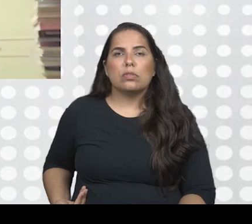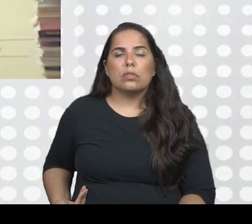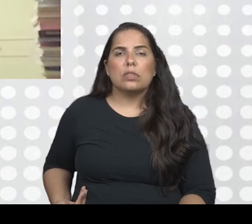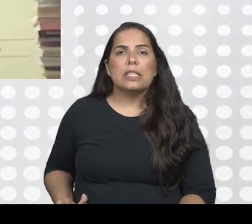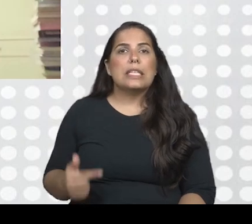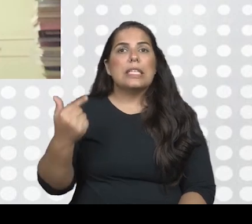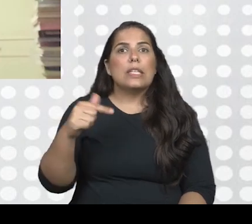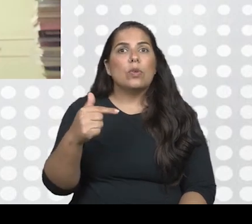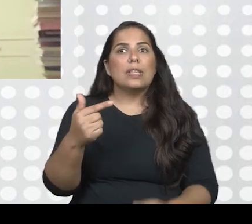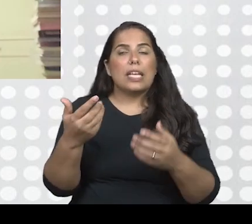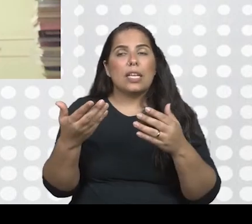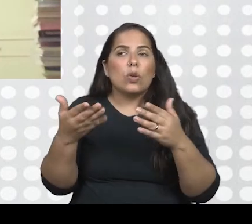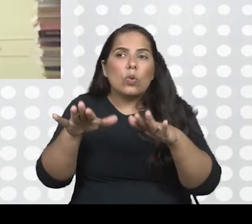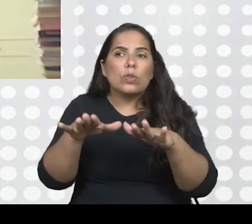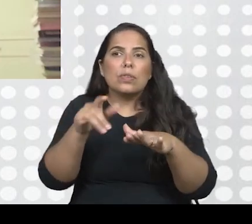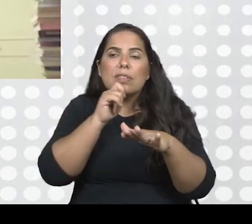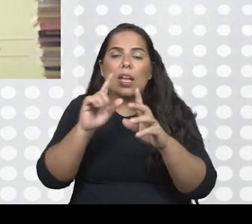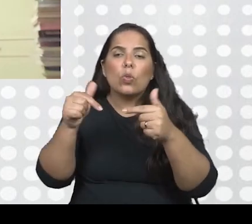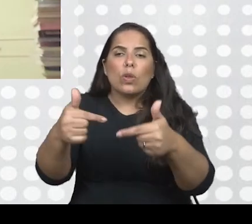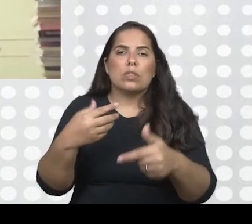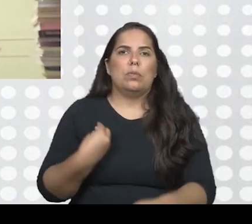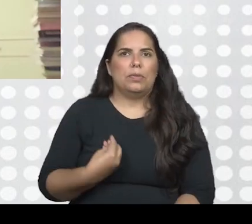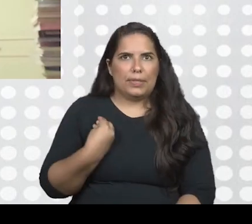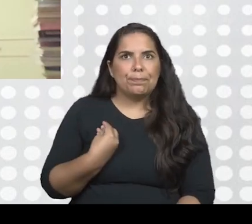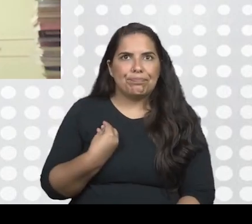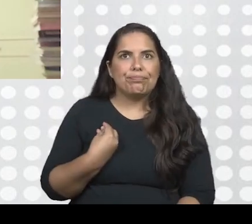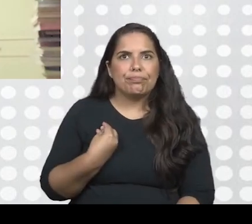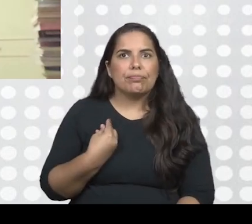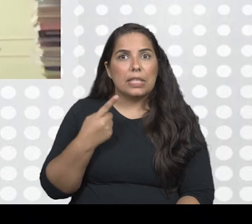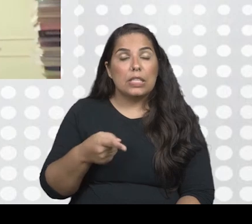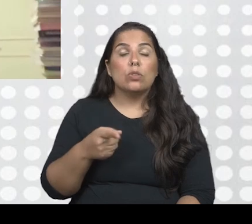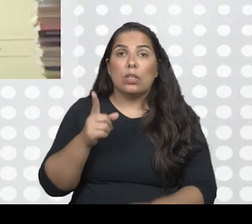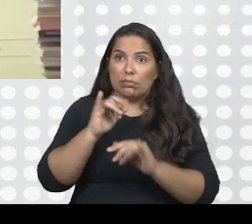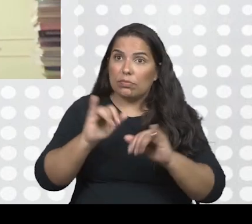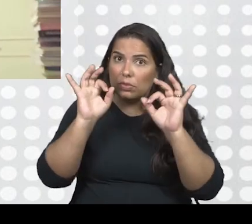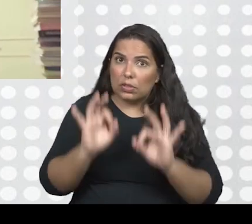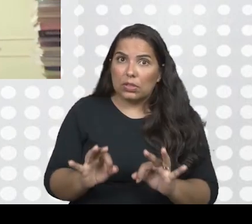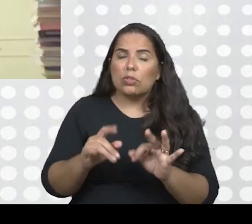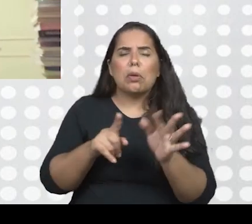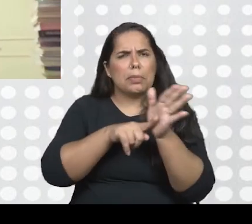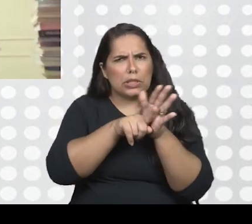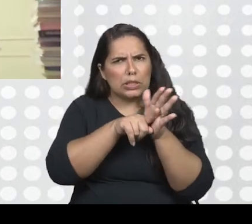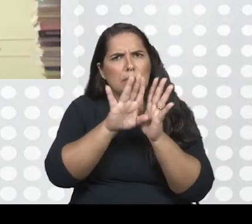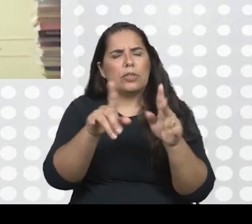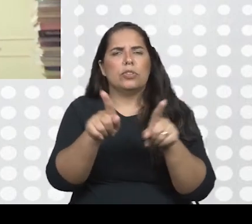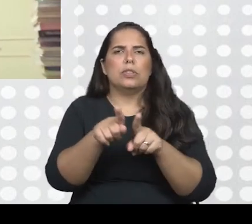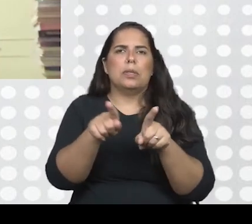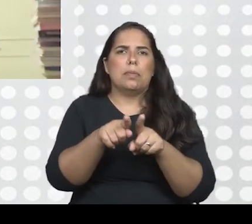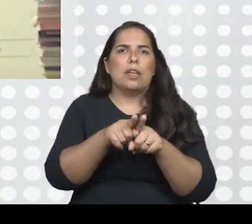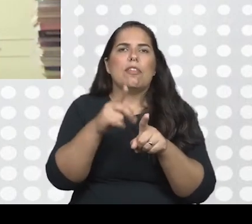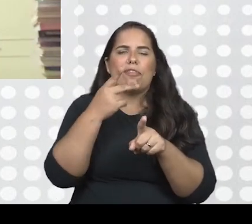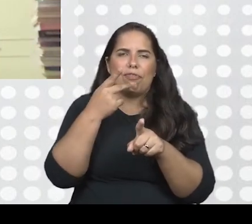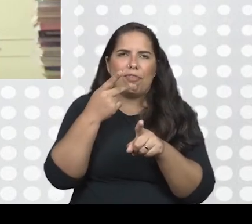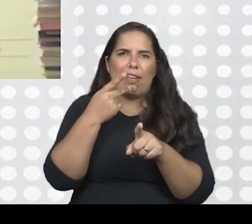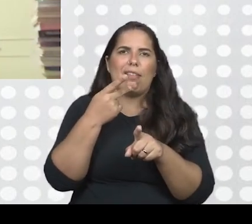há inclusão sem uma atuação colaborativa. Isso é um dado não só das nossas pesquisas, mas novamente eu cito